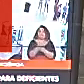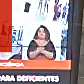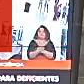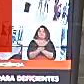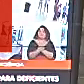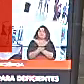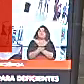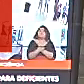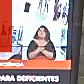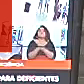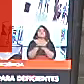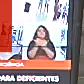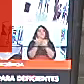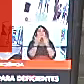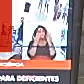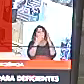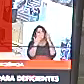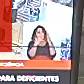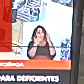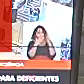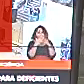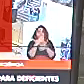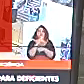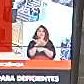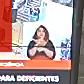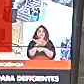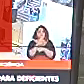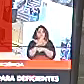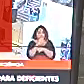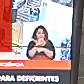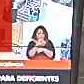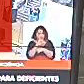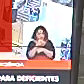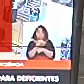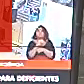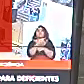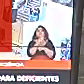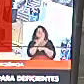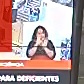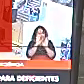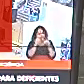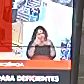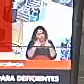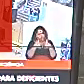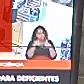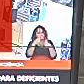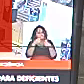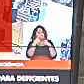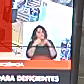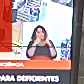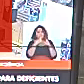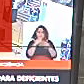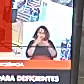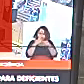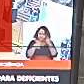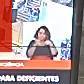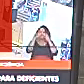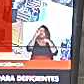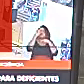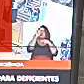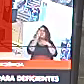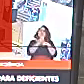Parabéns ao Gustavo, mostrando aí que se ele tem autismo, ele superou o seu problema, família